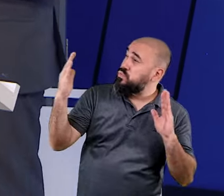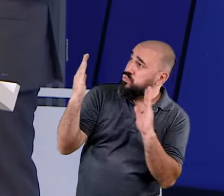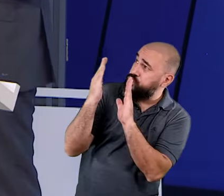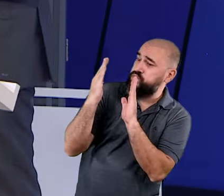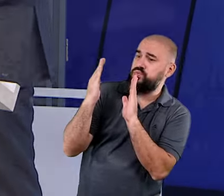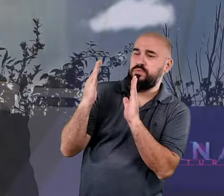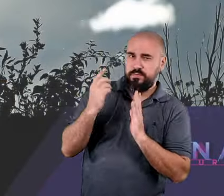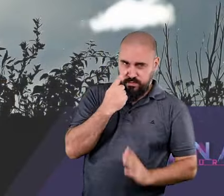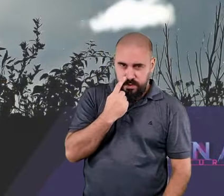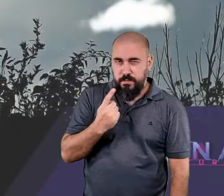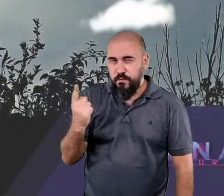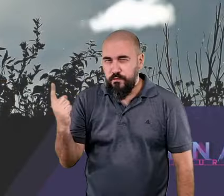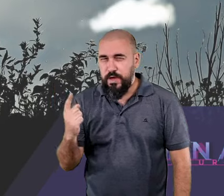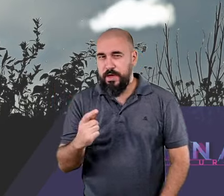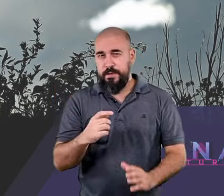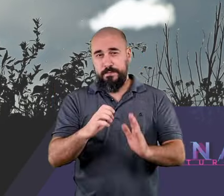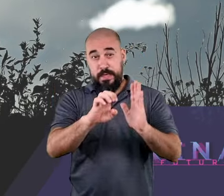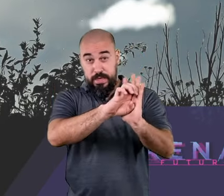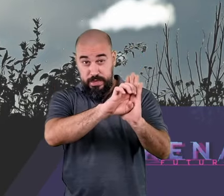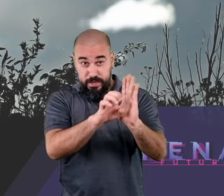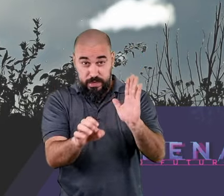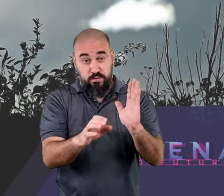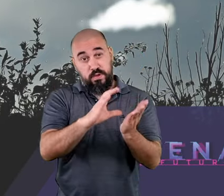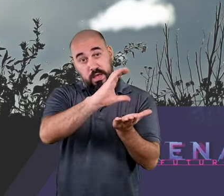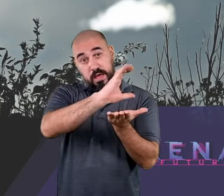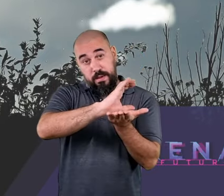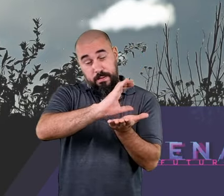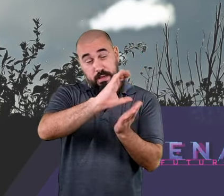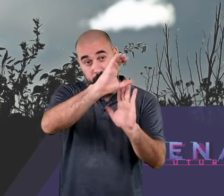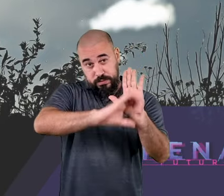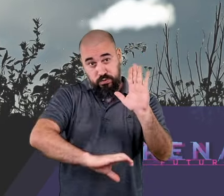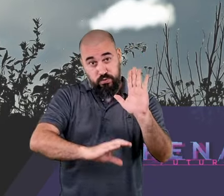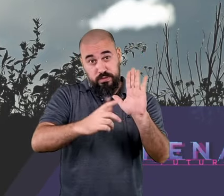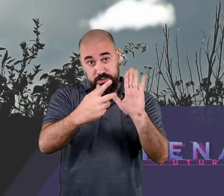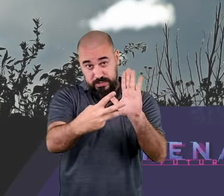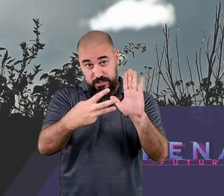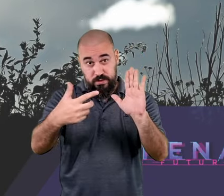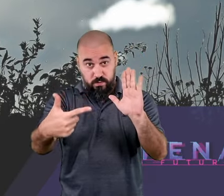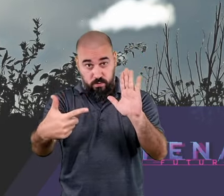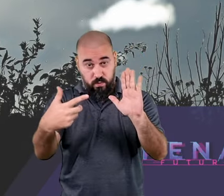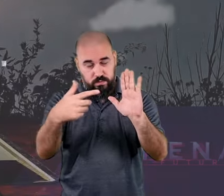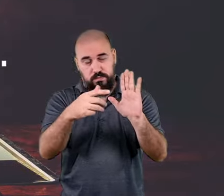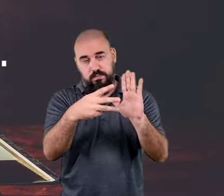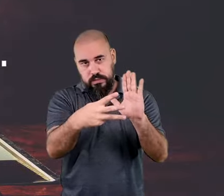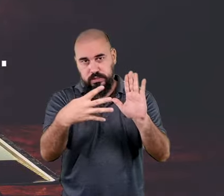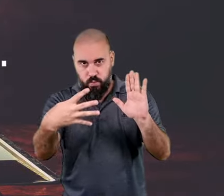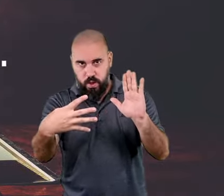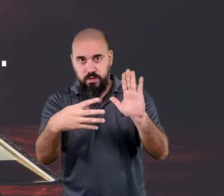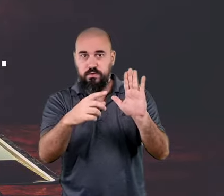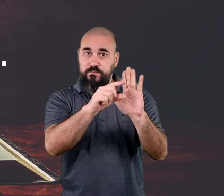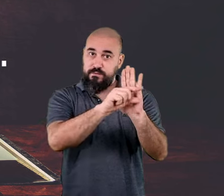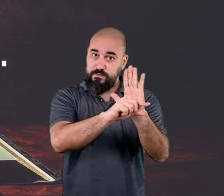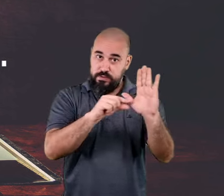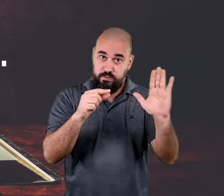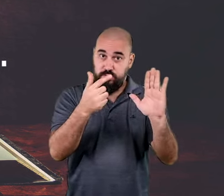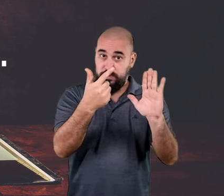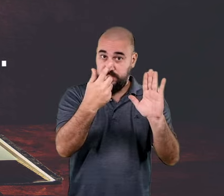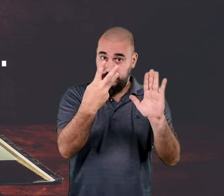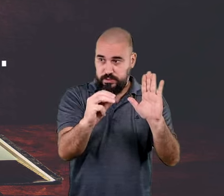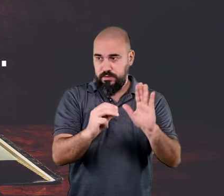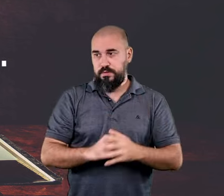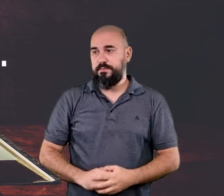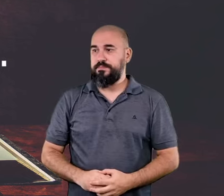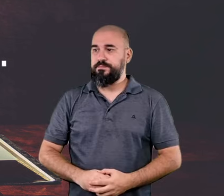Veja comigo o texto de Êxodo, capítulo 34, versículo número 30, onde diz assim: quando Arão